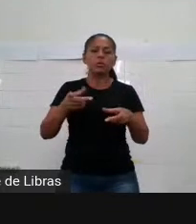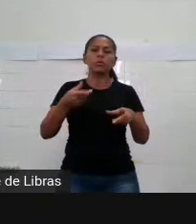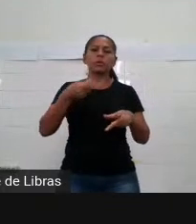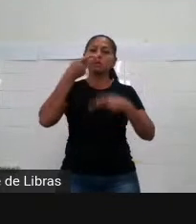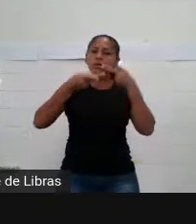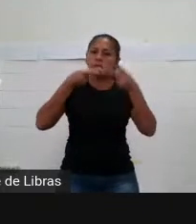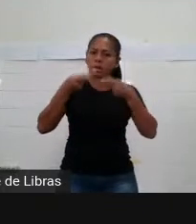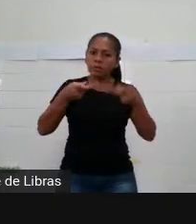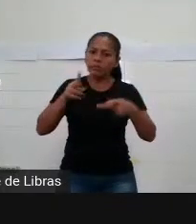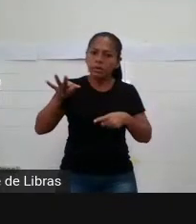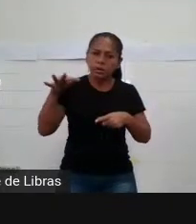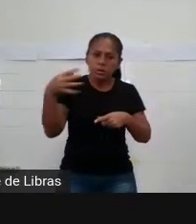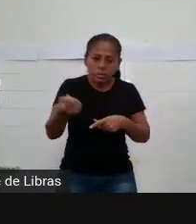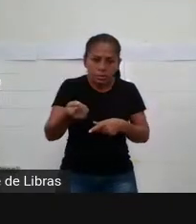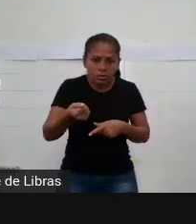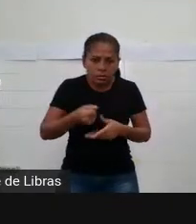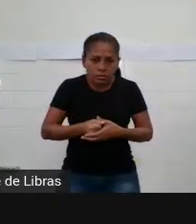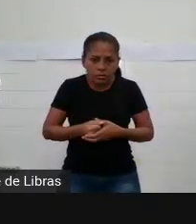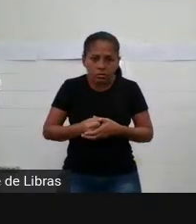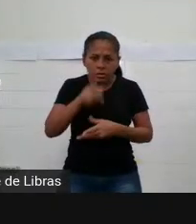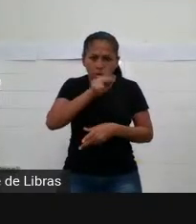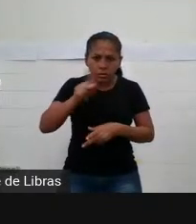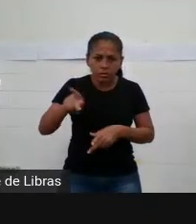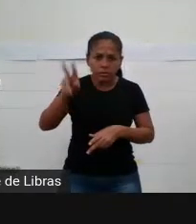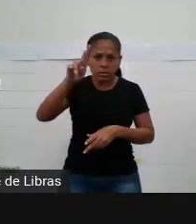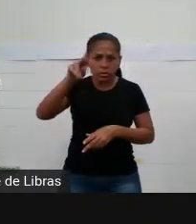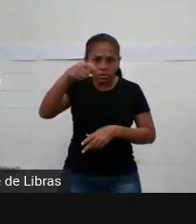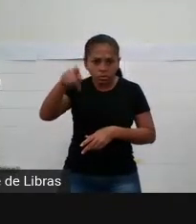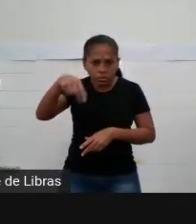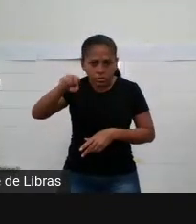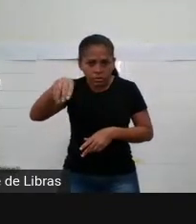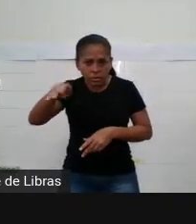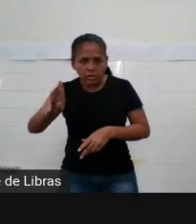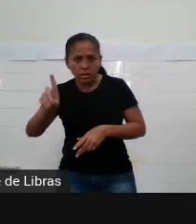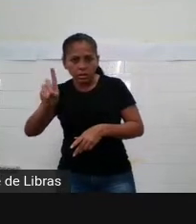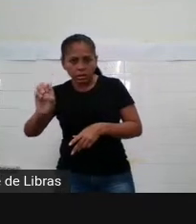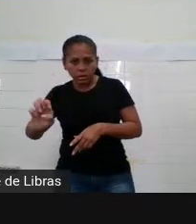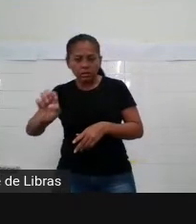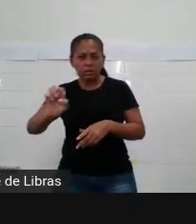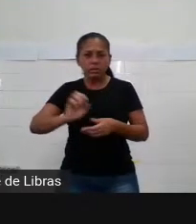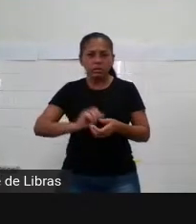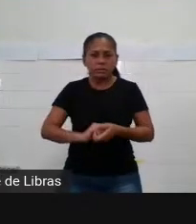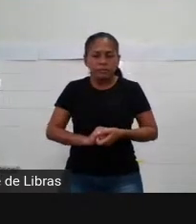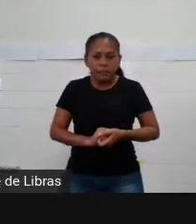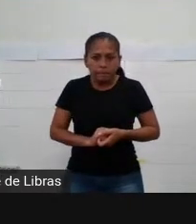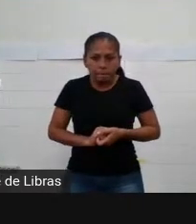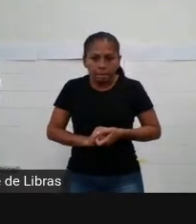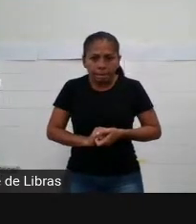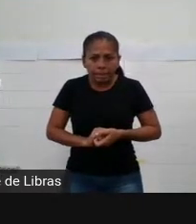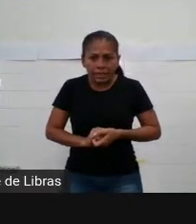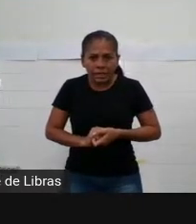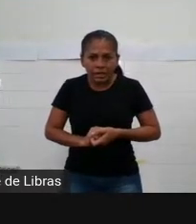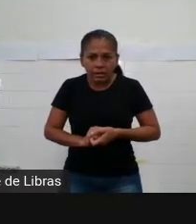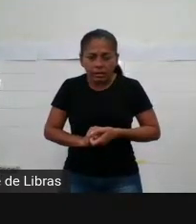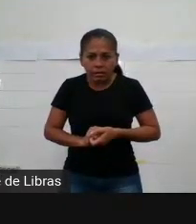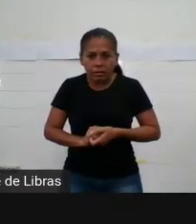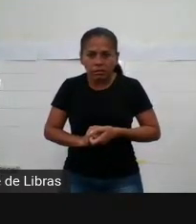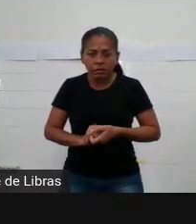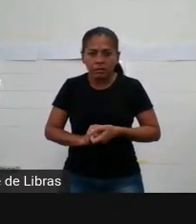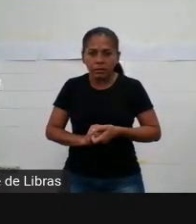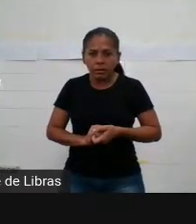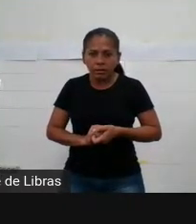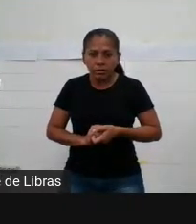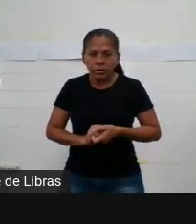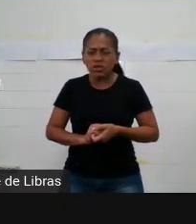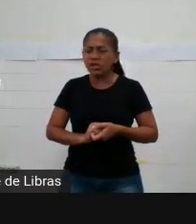de Rosimere, né, da professora Rosimere Ferreira e de Manuela Rodrigues, por ter aceito o nosso convite e estar aqui hoje prestigiando o nosso evento.